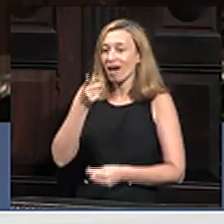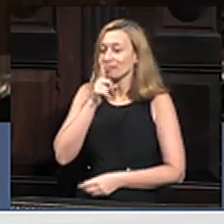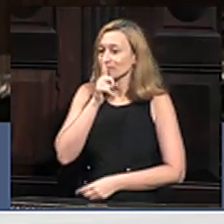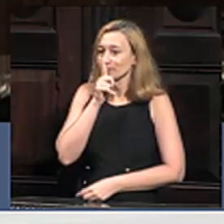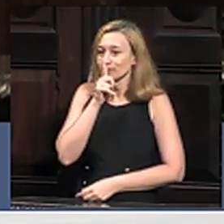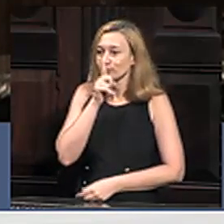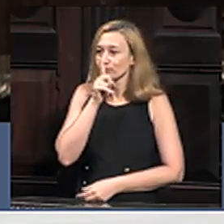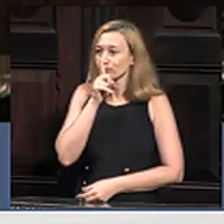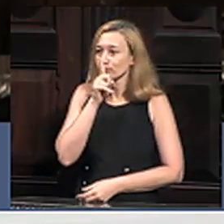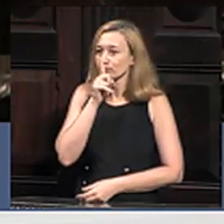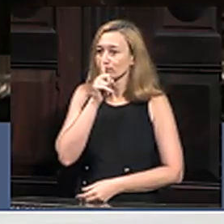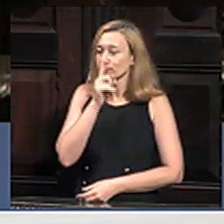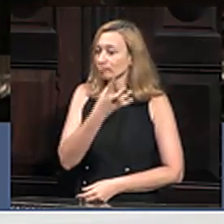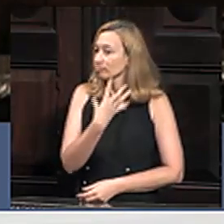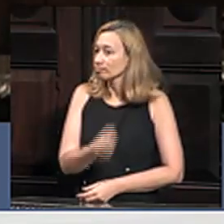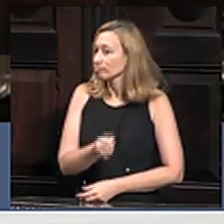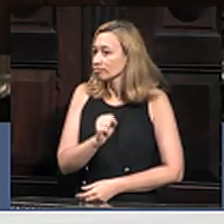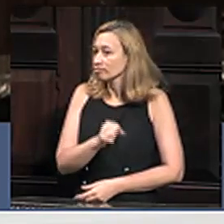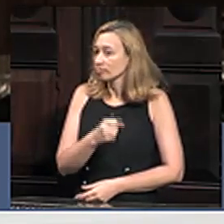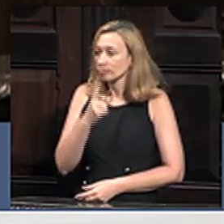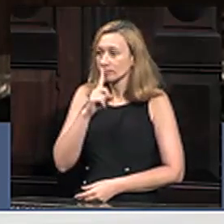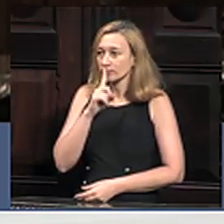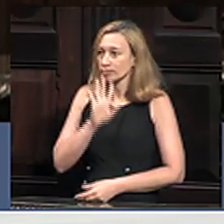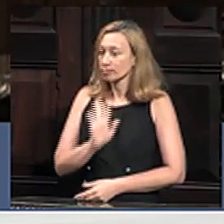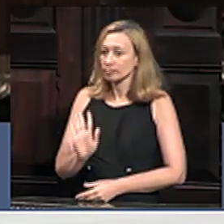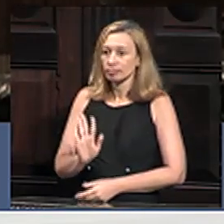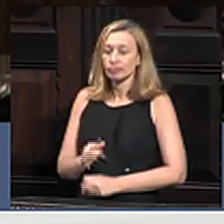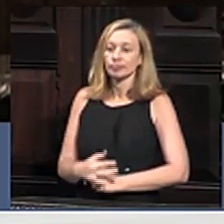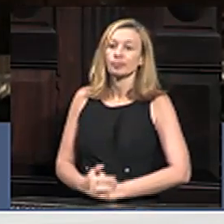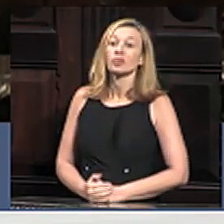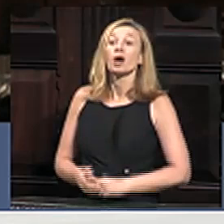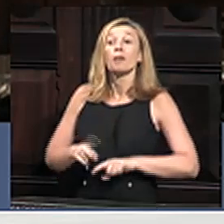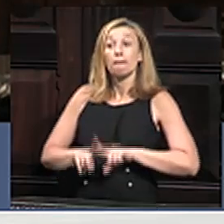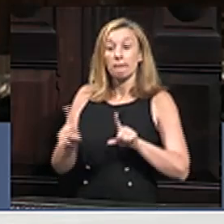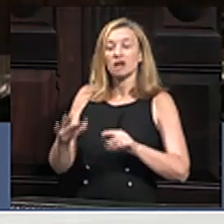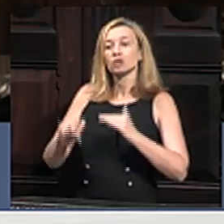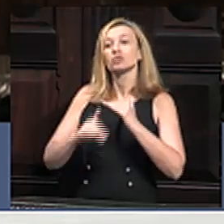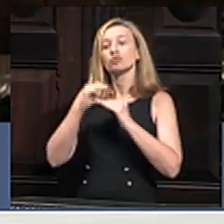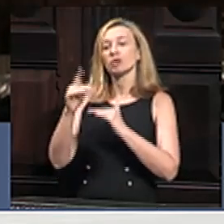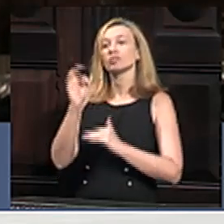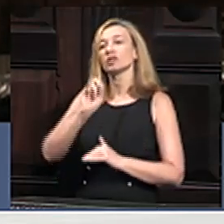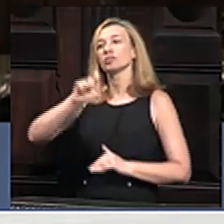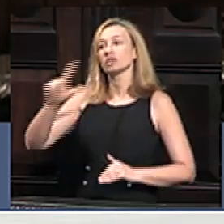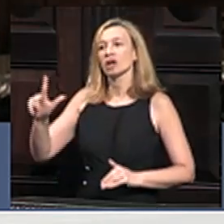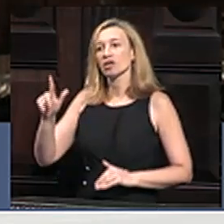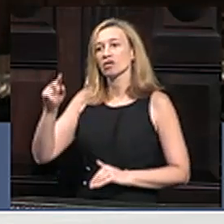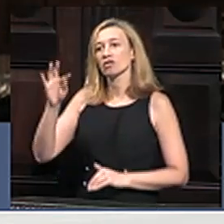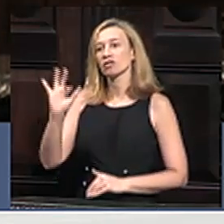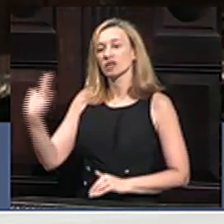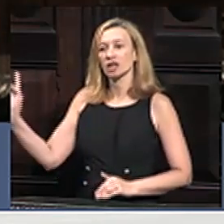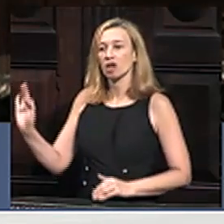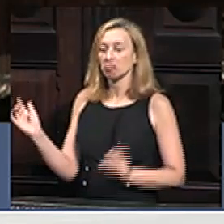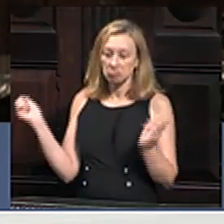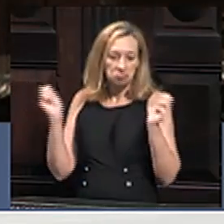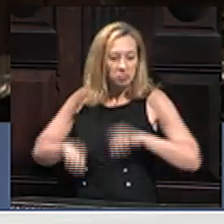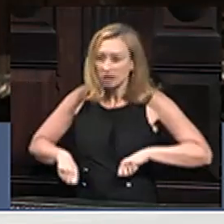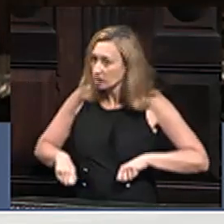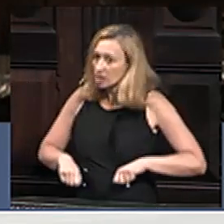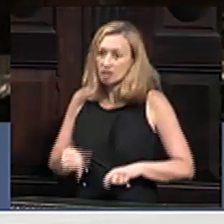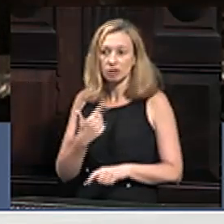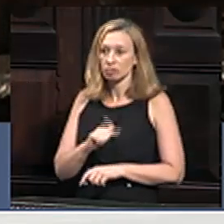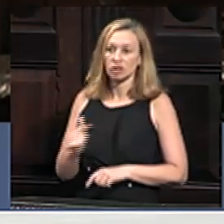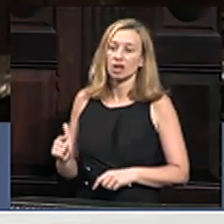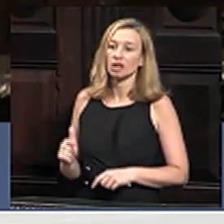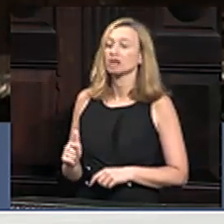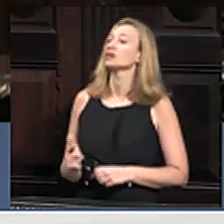reação, sequer virou escândalo. Mas o Supremo Tribunal Federal não tem competência para